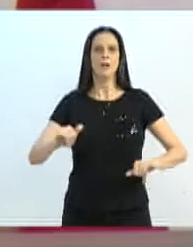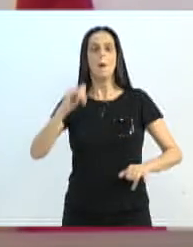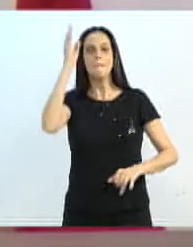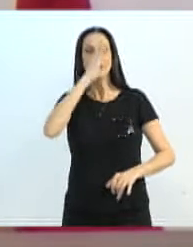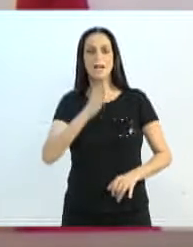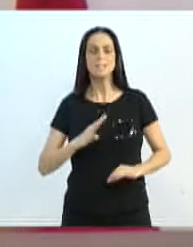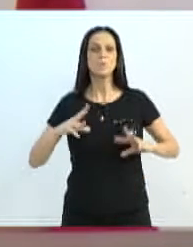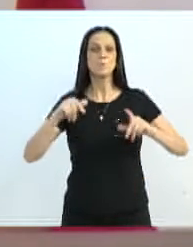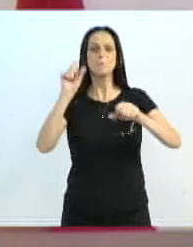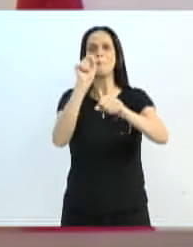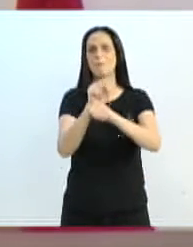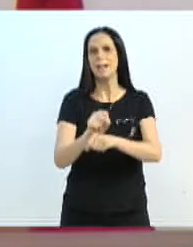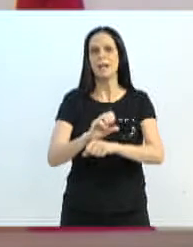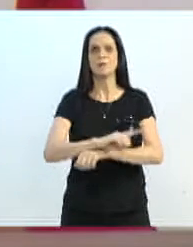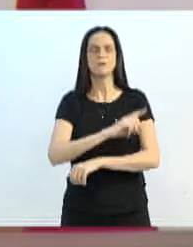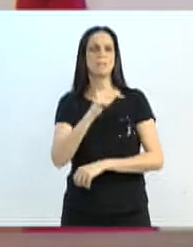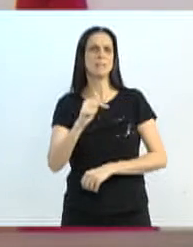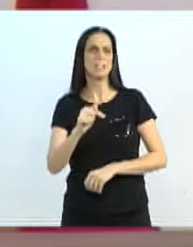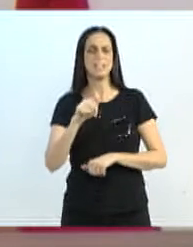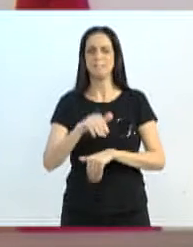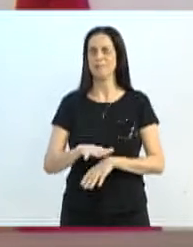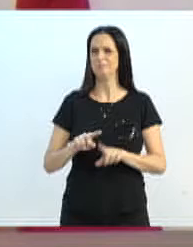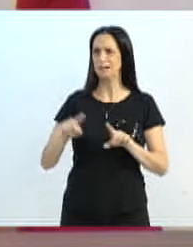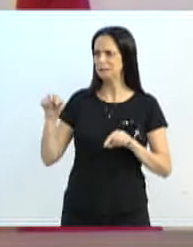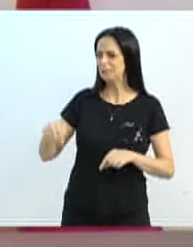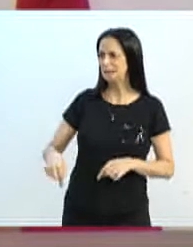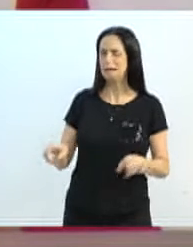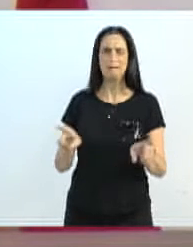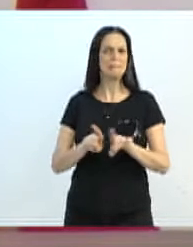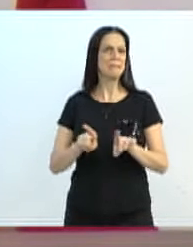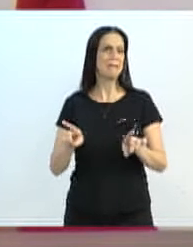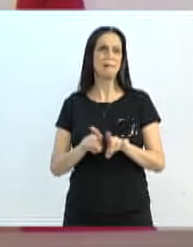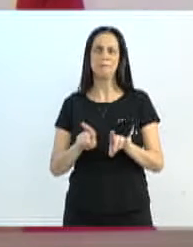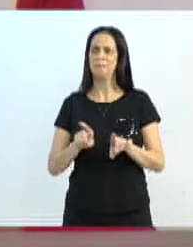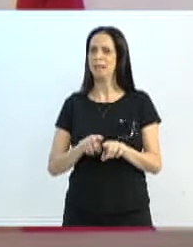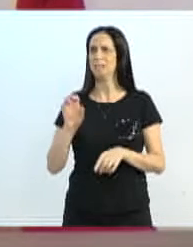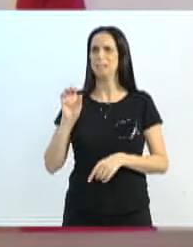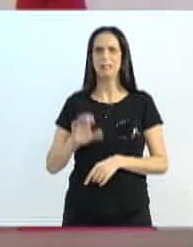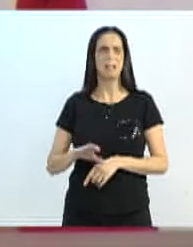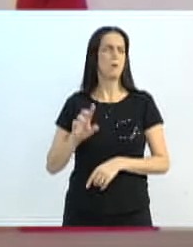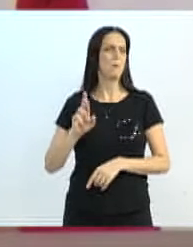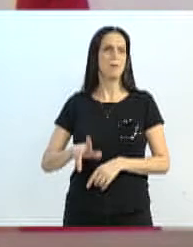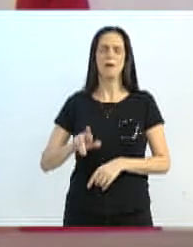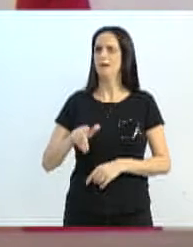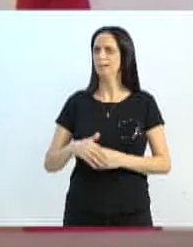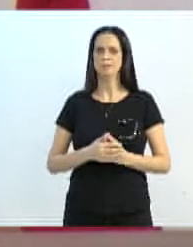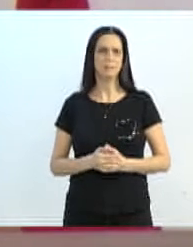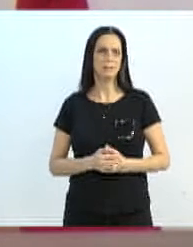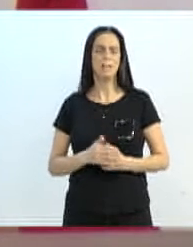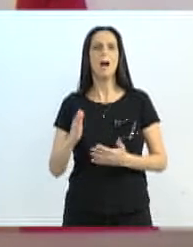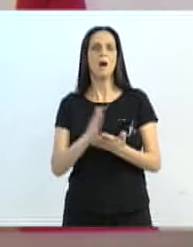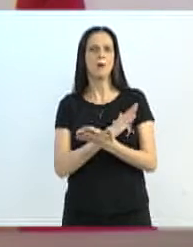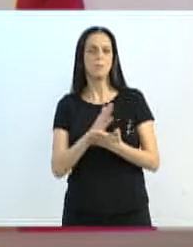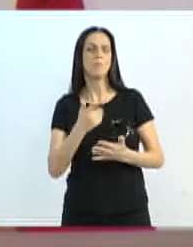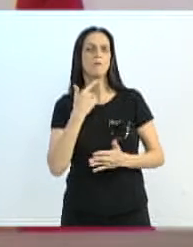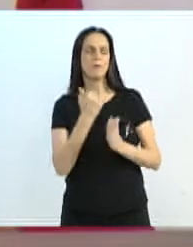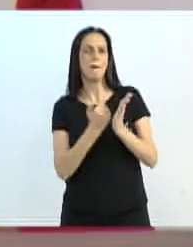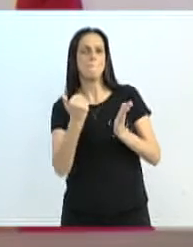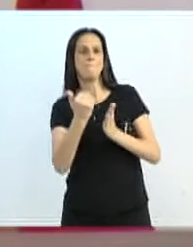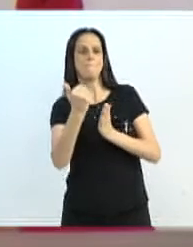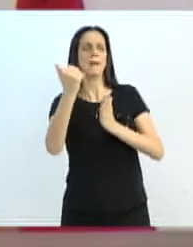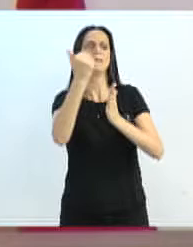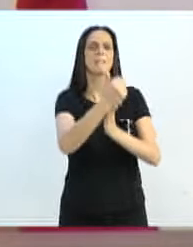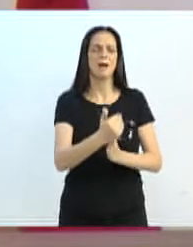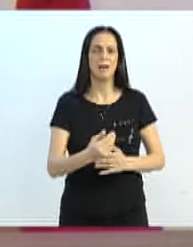E vimos que não foi bem assim. Aqui mesmo em Blumenau, por mais que queiram alguns duplicar, triplicar, aumentar, o número de pessoas sabemos que ficou muito aquém